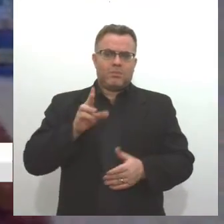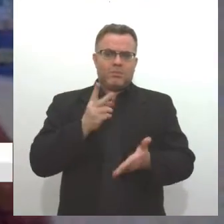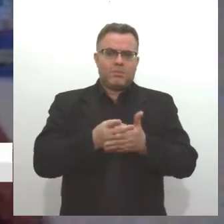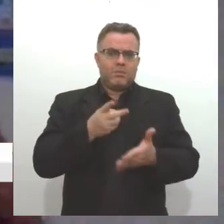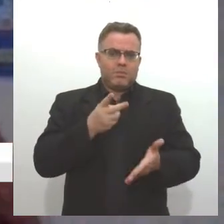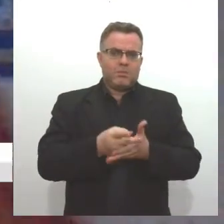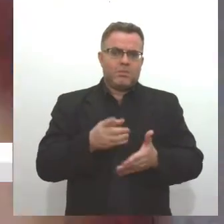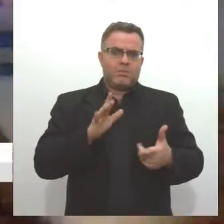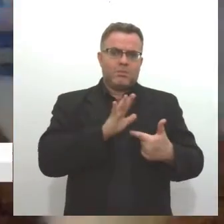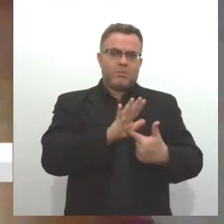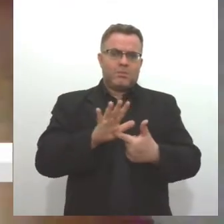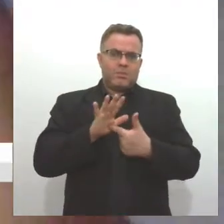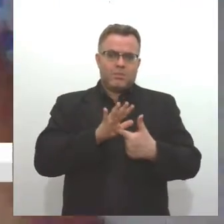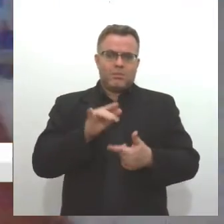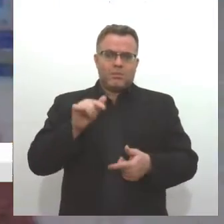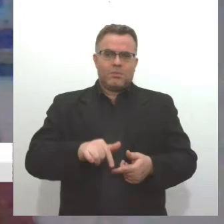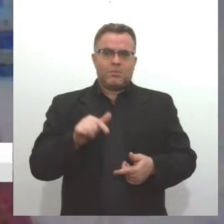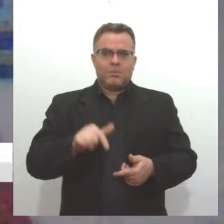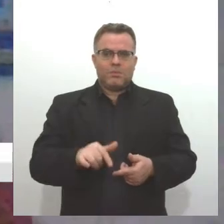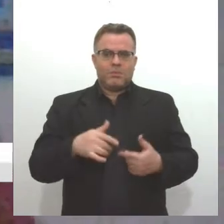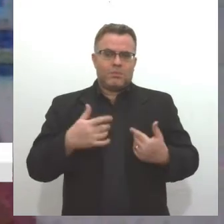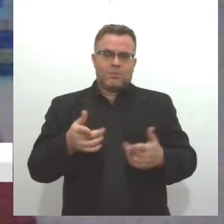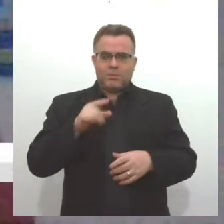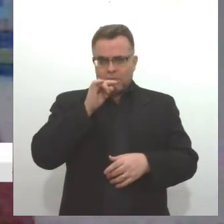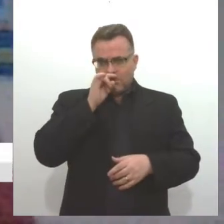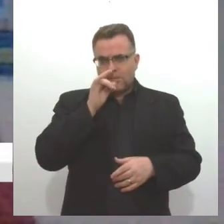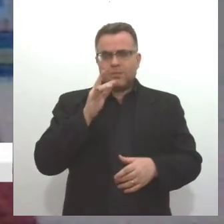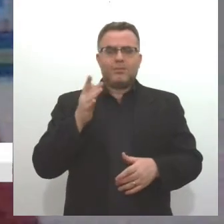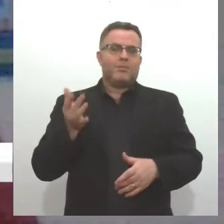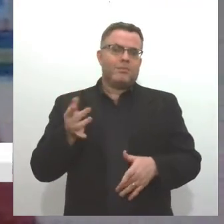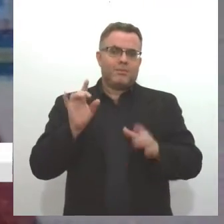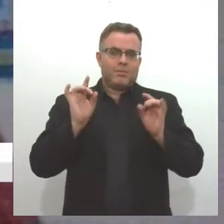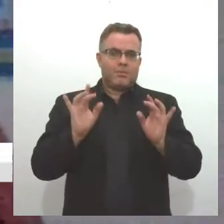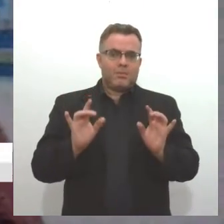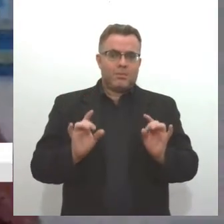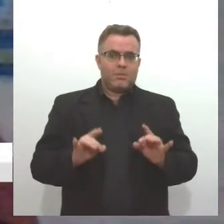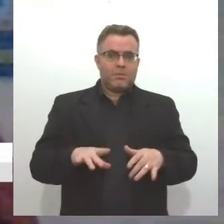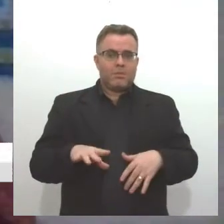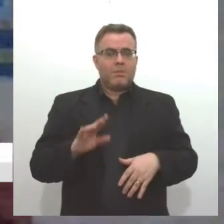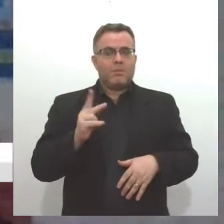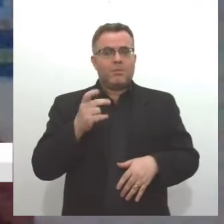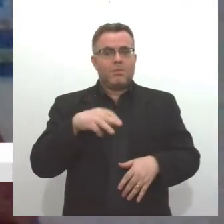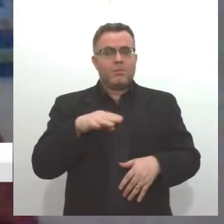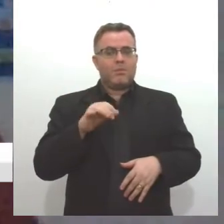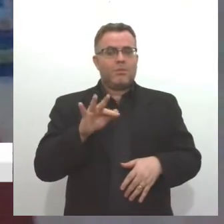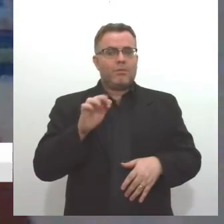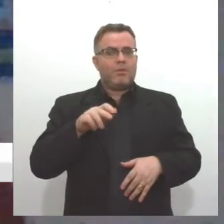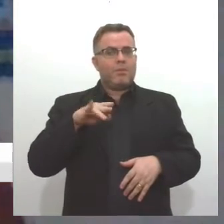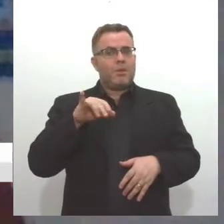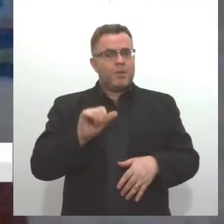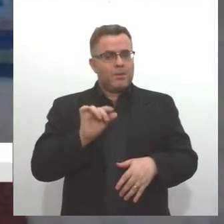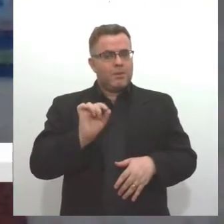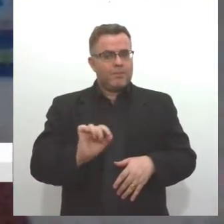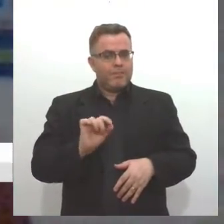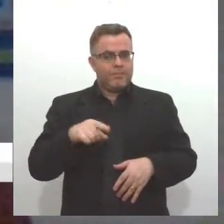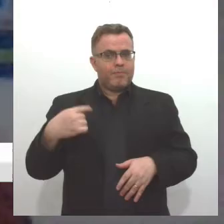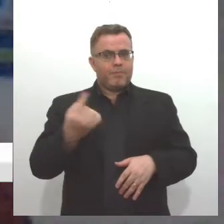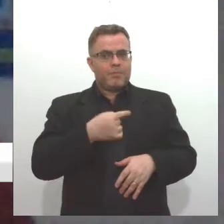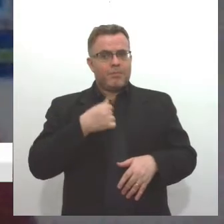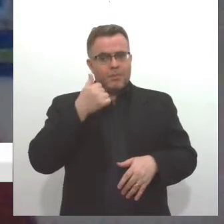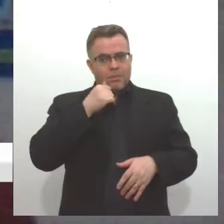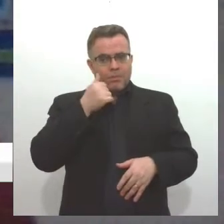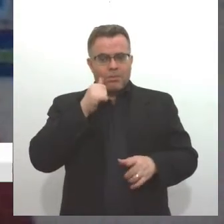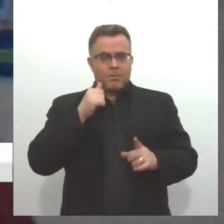essa correção aqui com toda elegância, você, a palavra homofobia, mesmo a gente aqui com duas mulheres